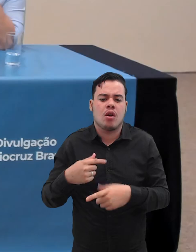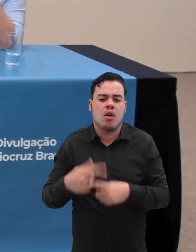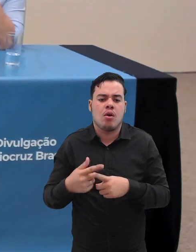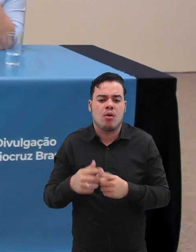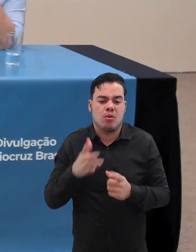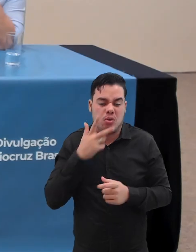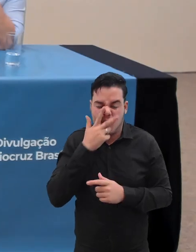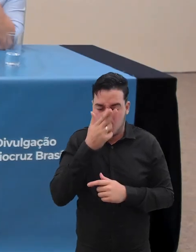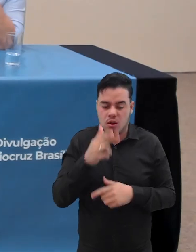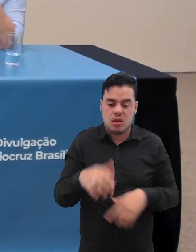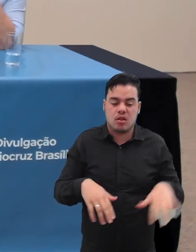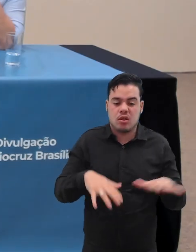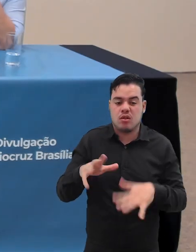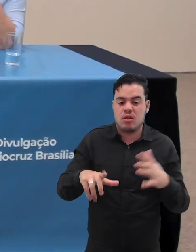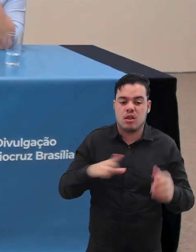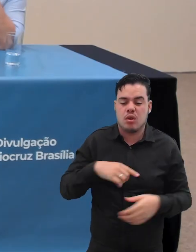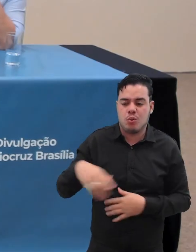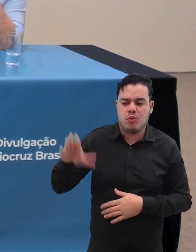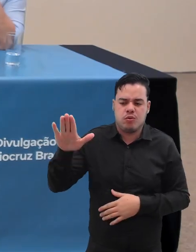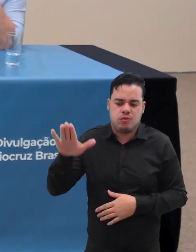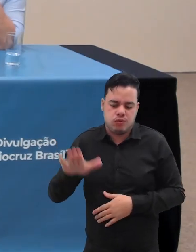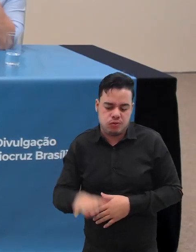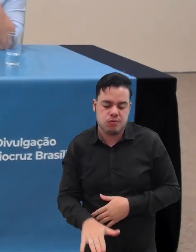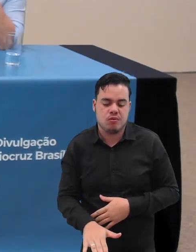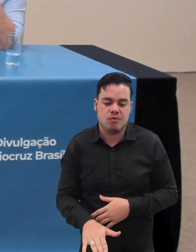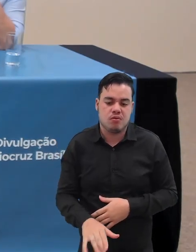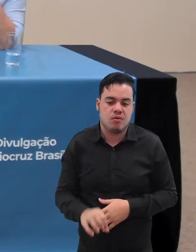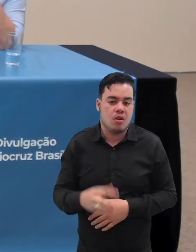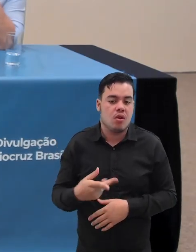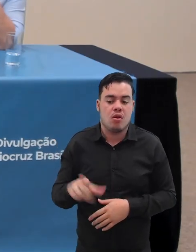que existe talvez uma baixa, talvez